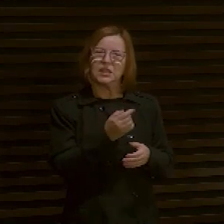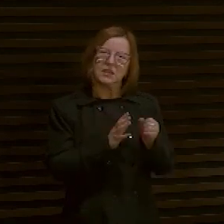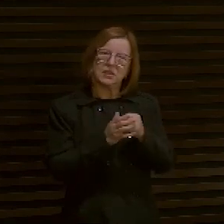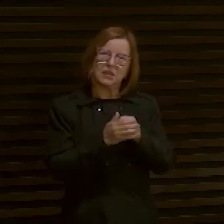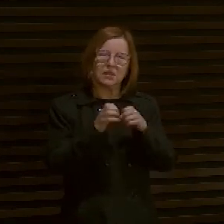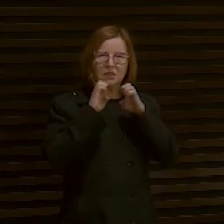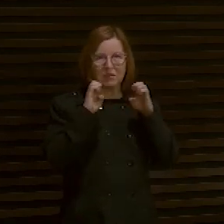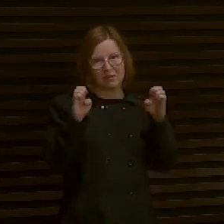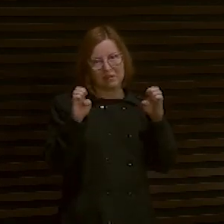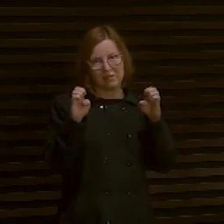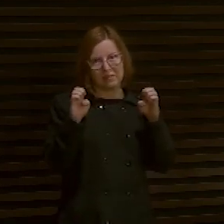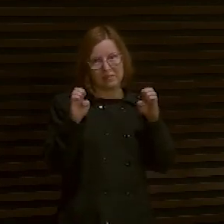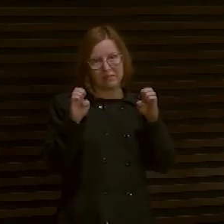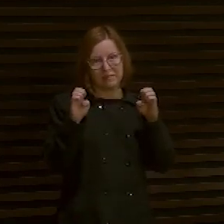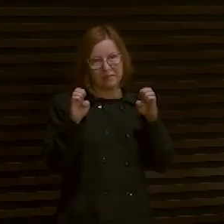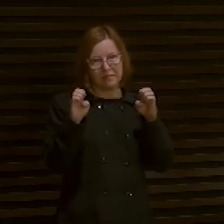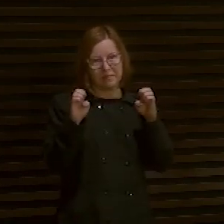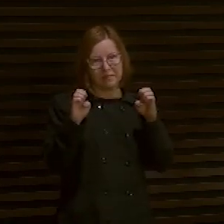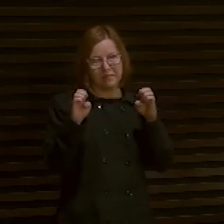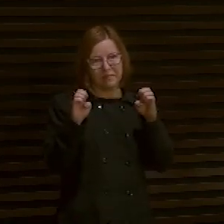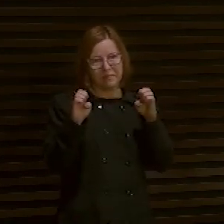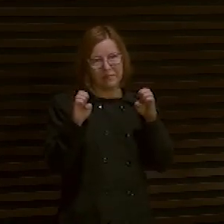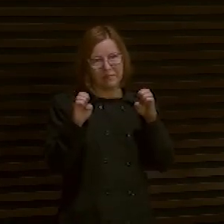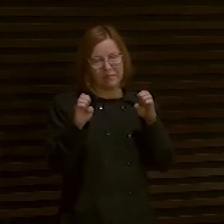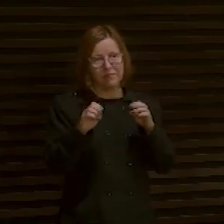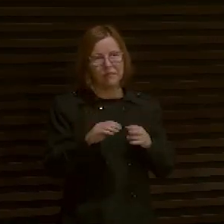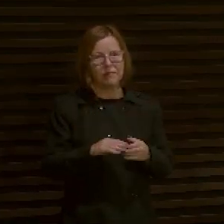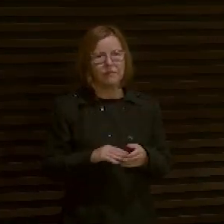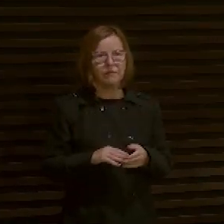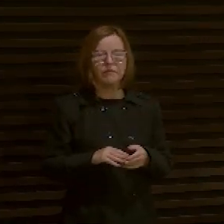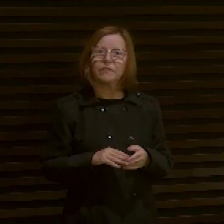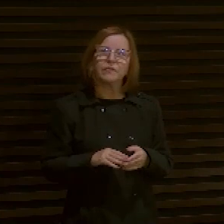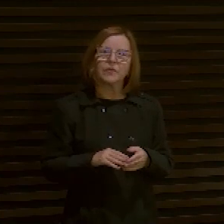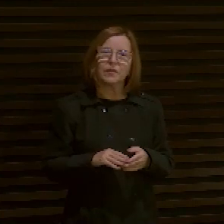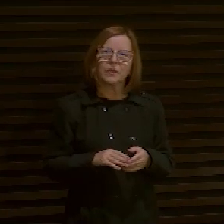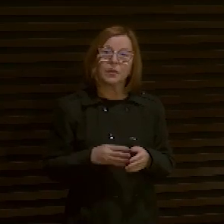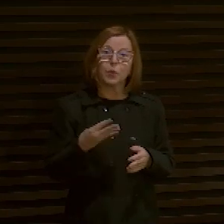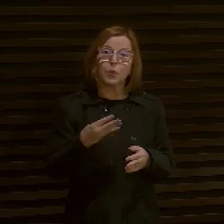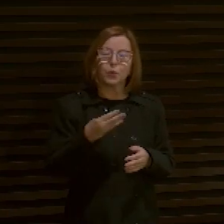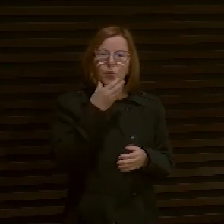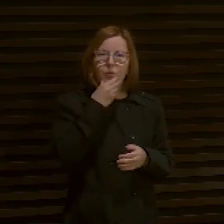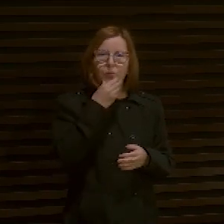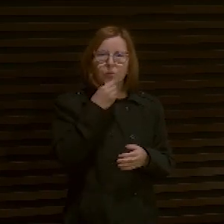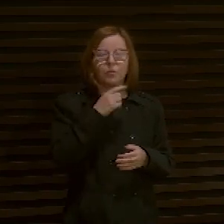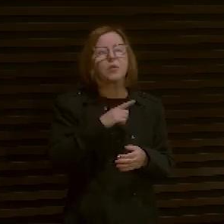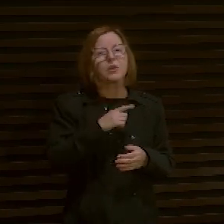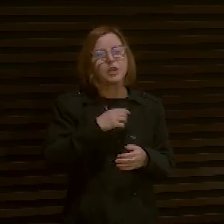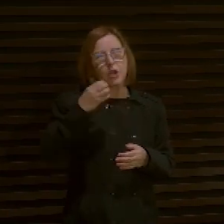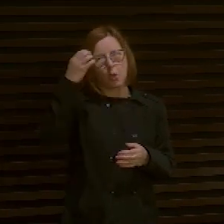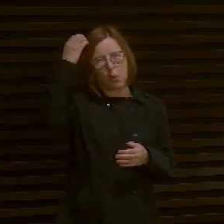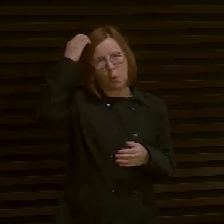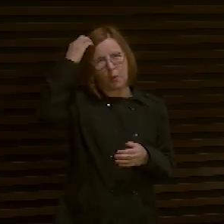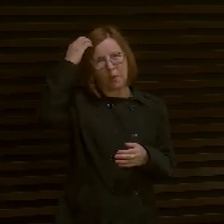nós temos culpa daqueles que perecem. E os leprosos tinham culpa aqui de não